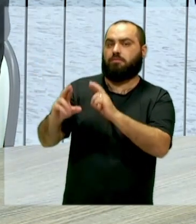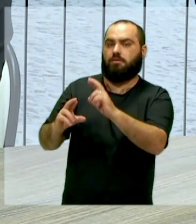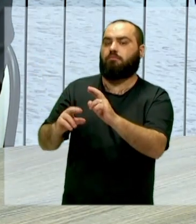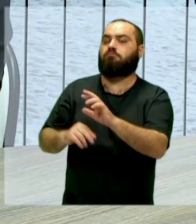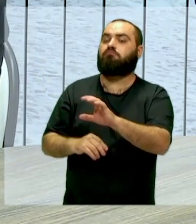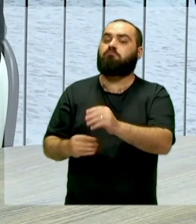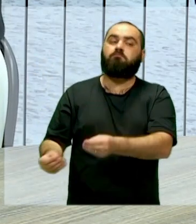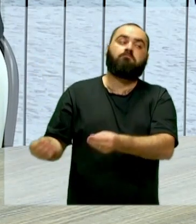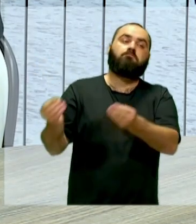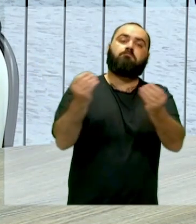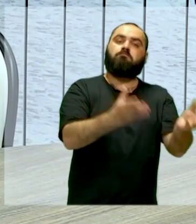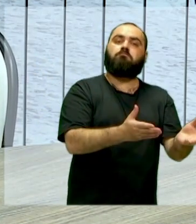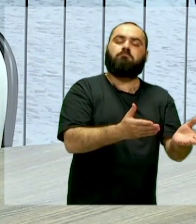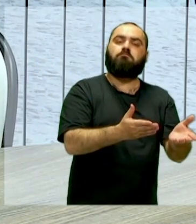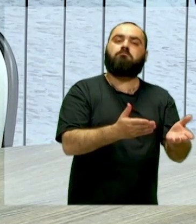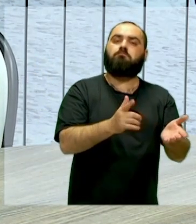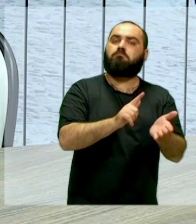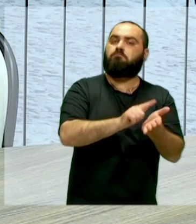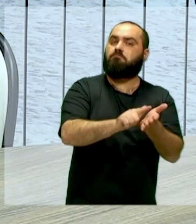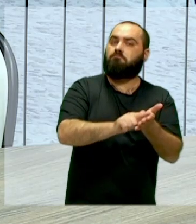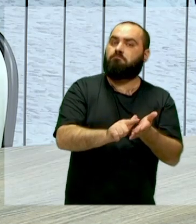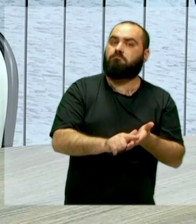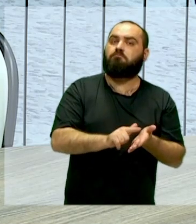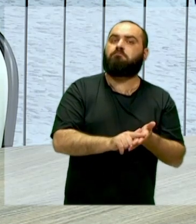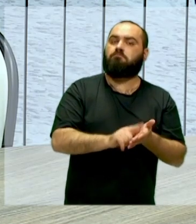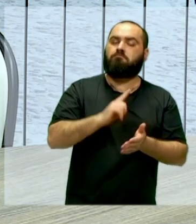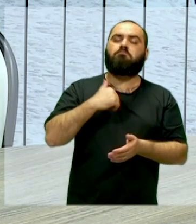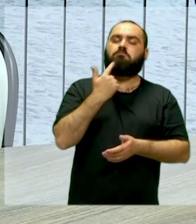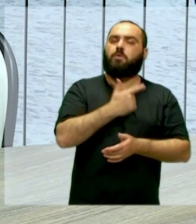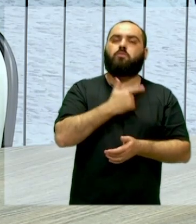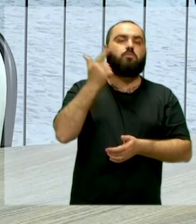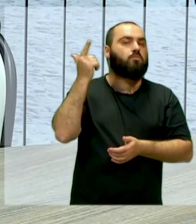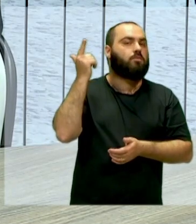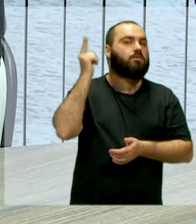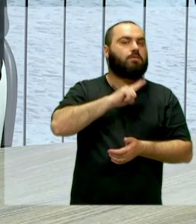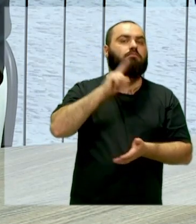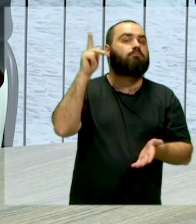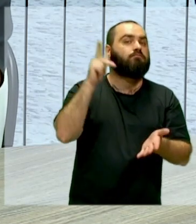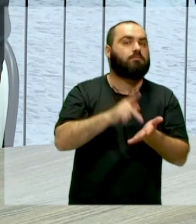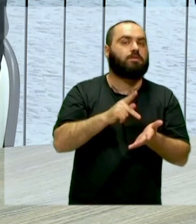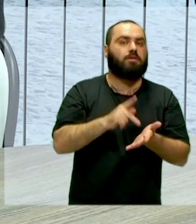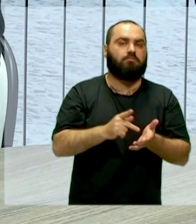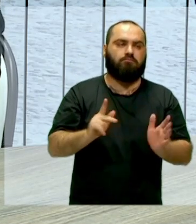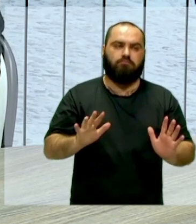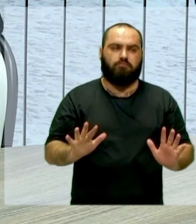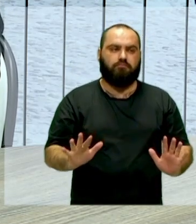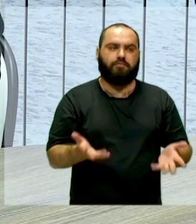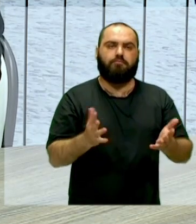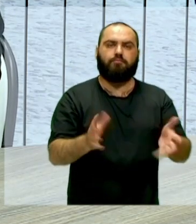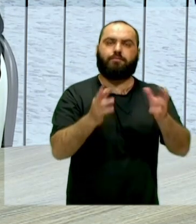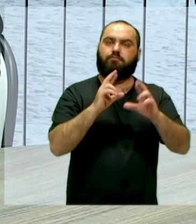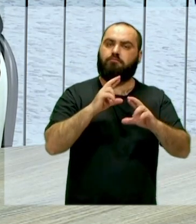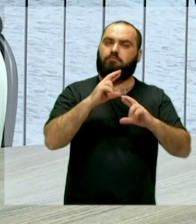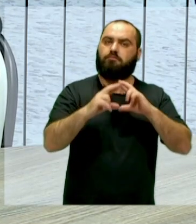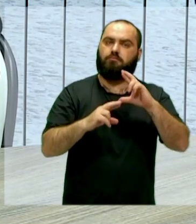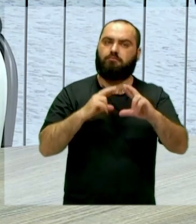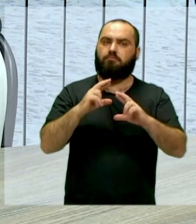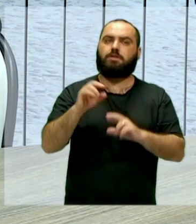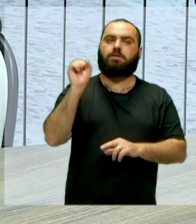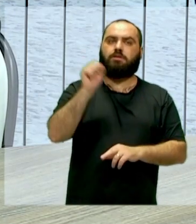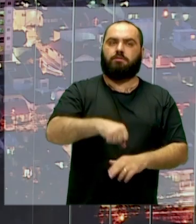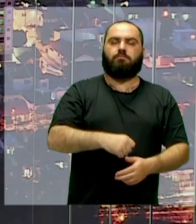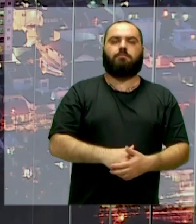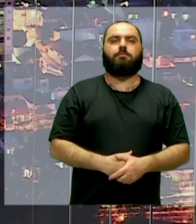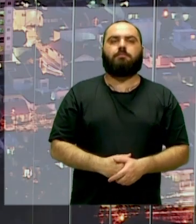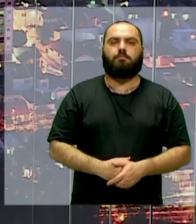encaminha essas embalagens minimamente higienizadas que a gente com certeza vai est incentivando a reciclagem através desse material LM